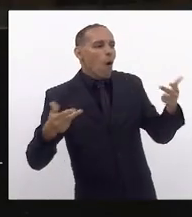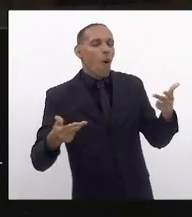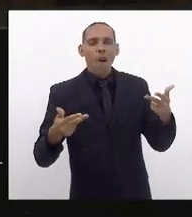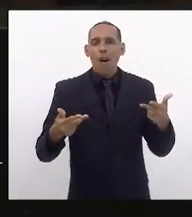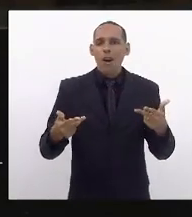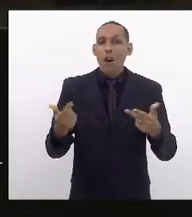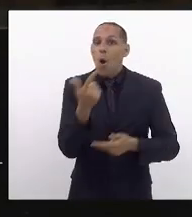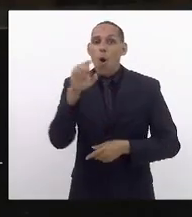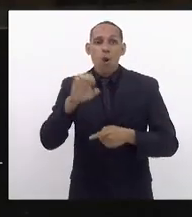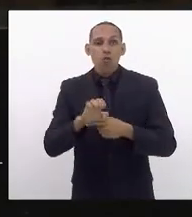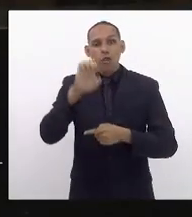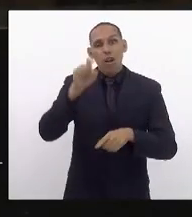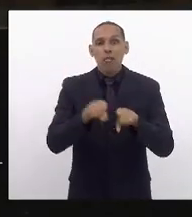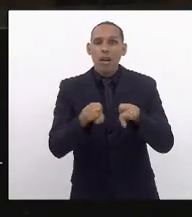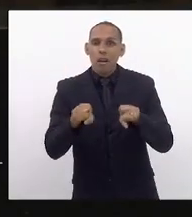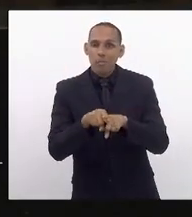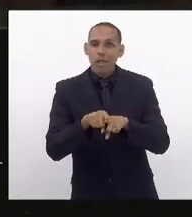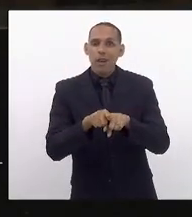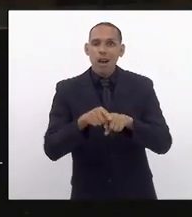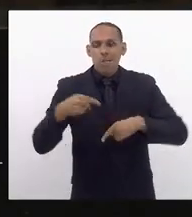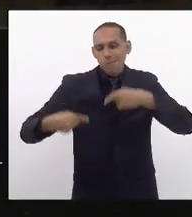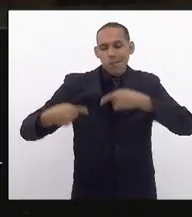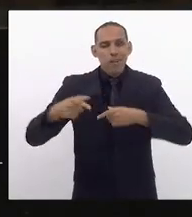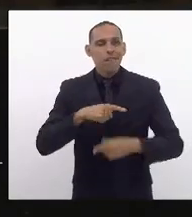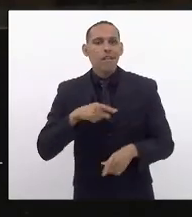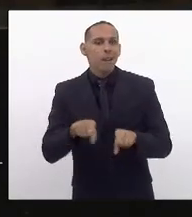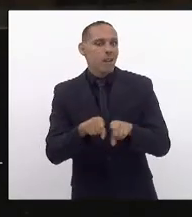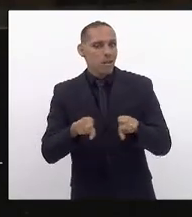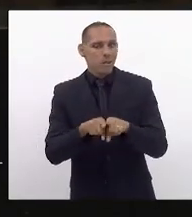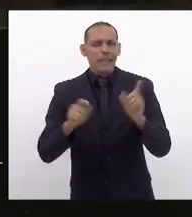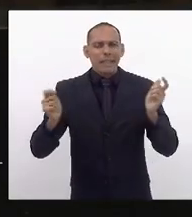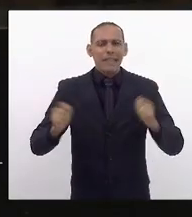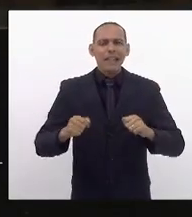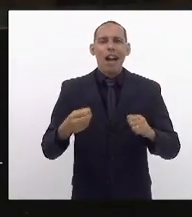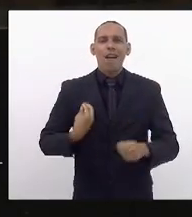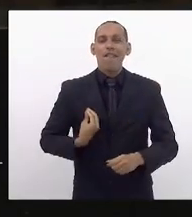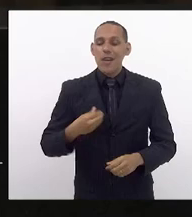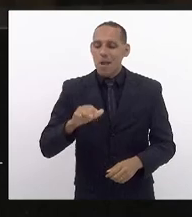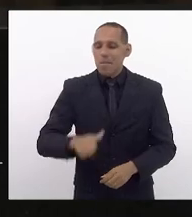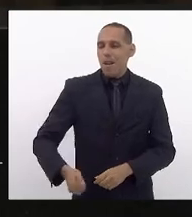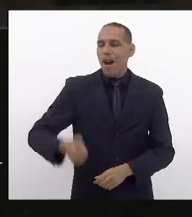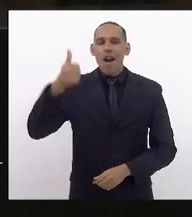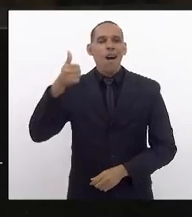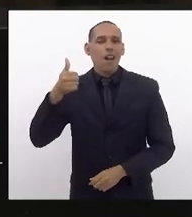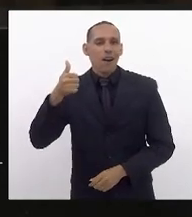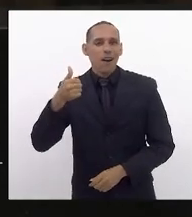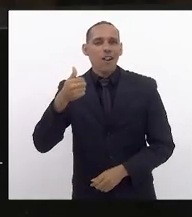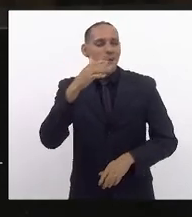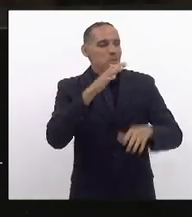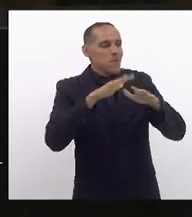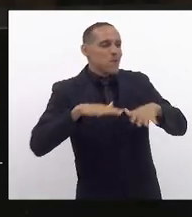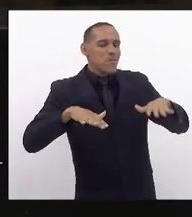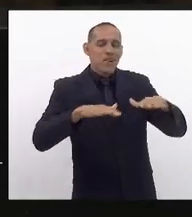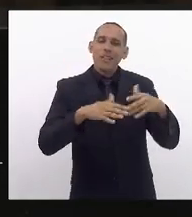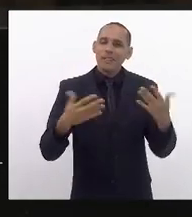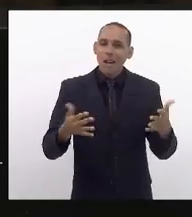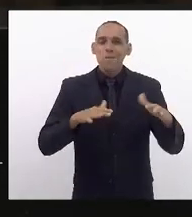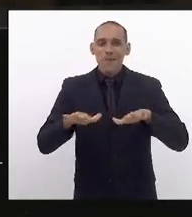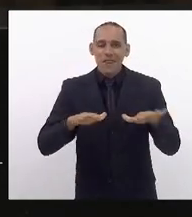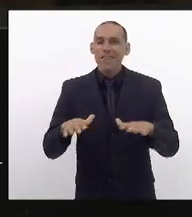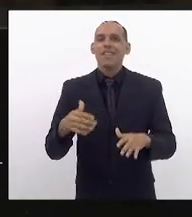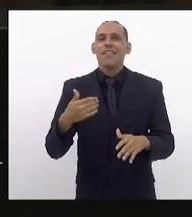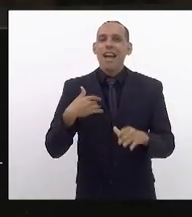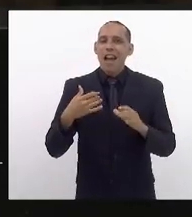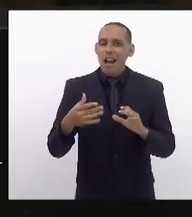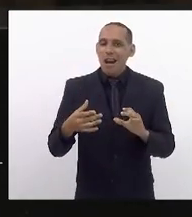outros estados que têm políticas que possam aí melhorar a vida das pessoas. Então, foi nesse movimento que me